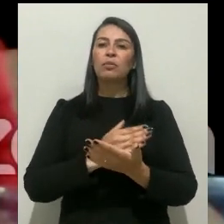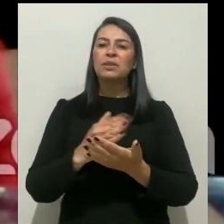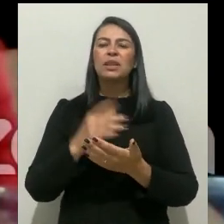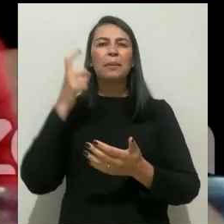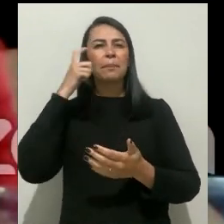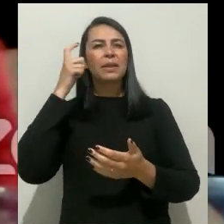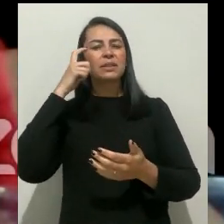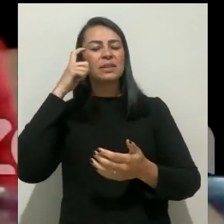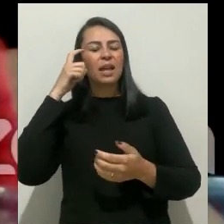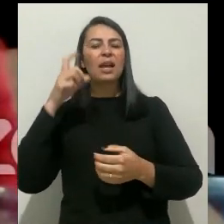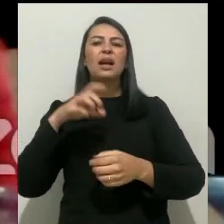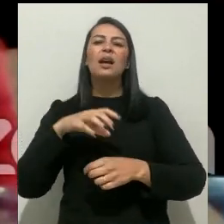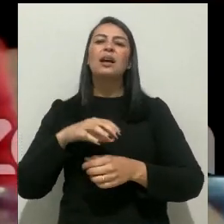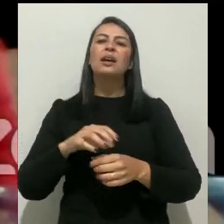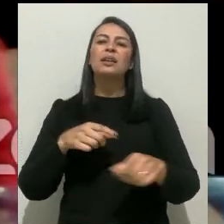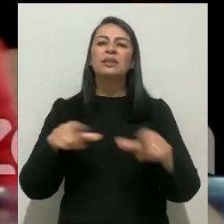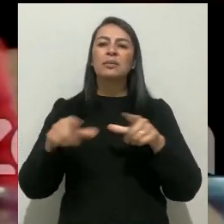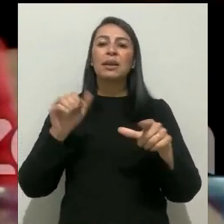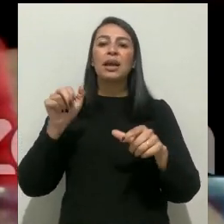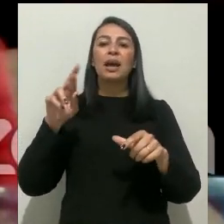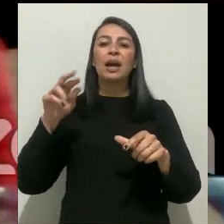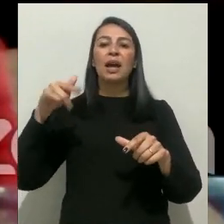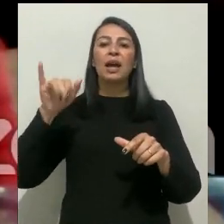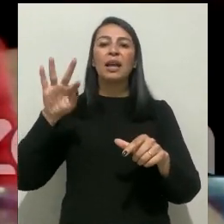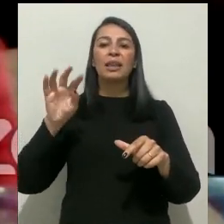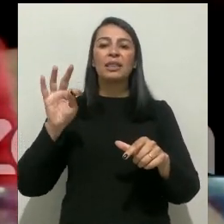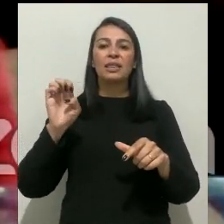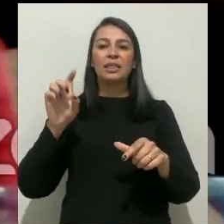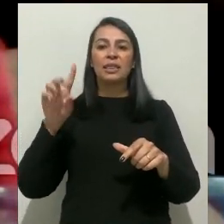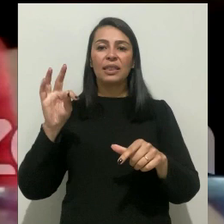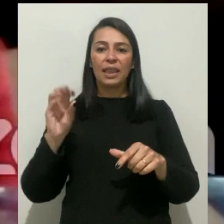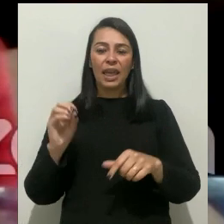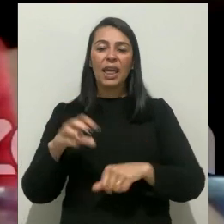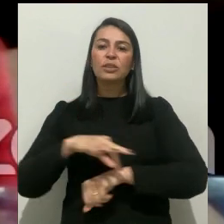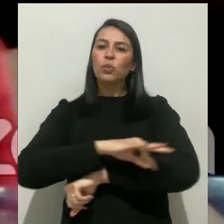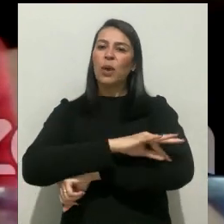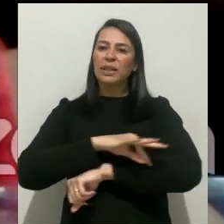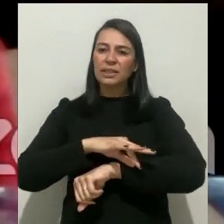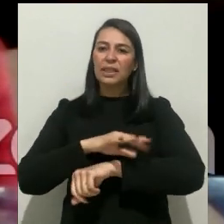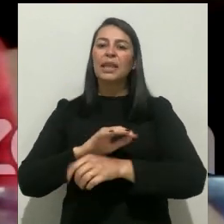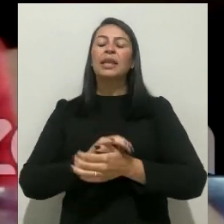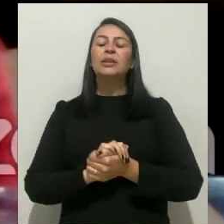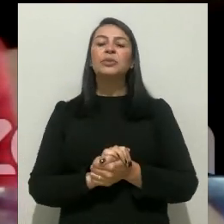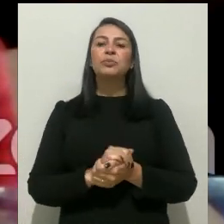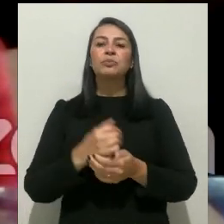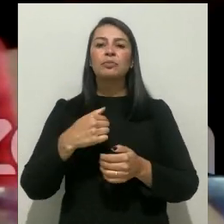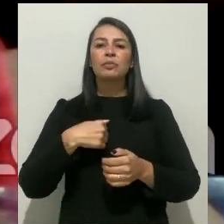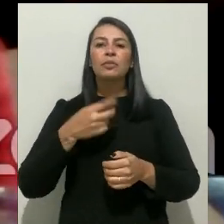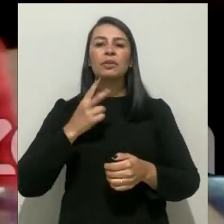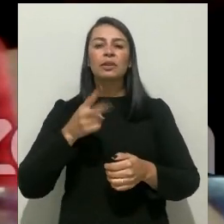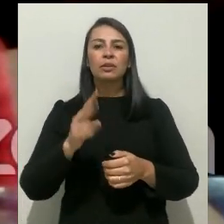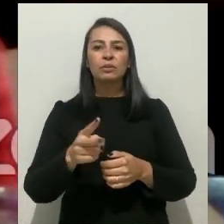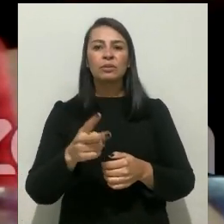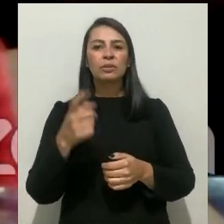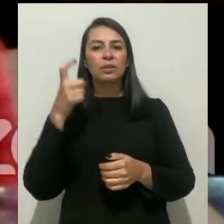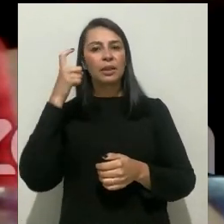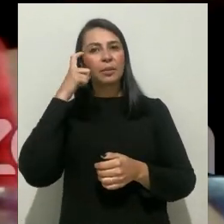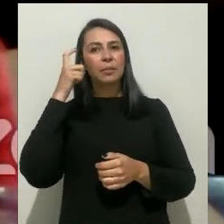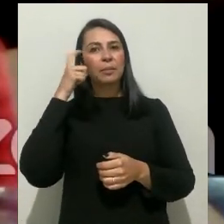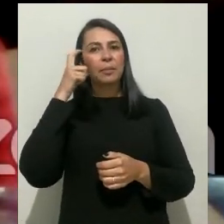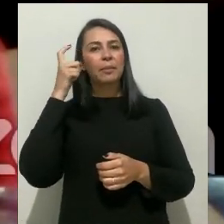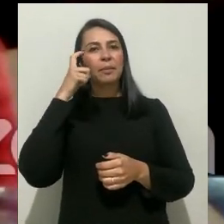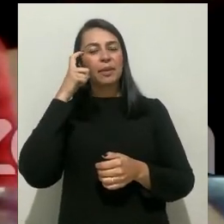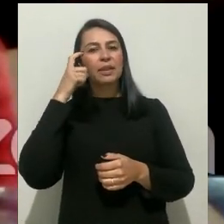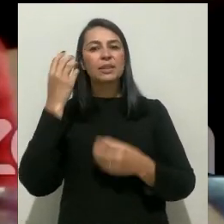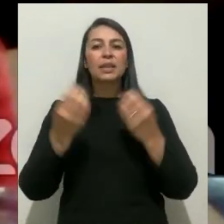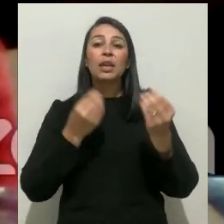arquiteto, ali morando nos Irmãos Alberto, tal, e olhando isso todo dia de frente na minha casa, eu sempre imaginei assim, como é que esse cara... Eu nem